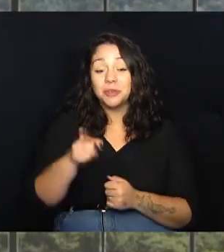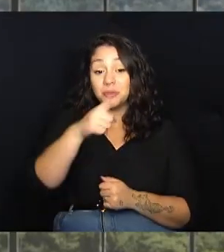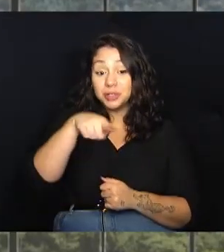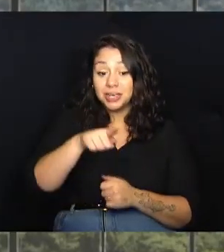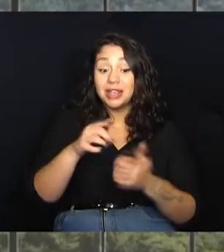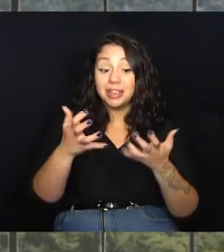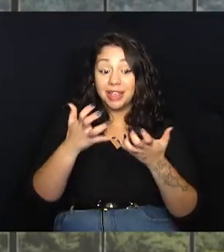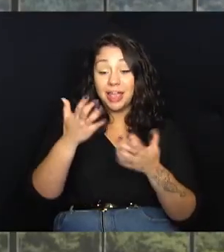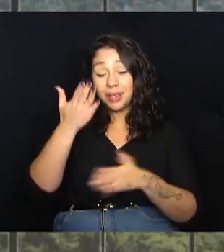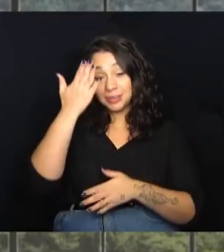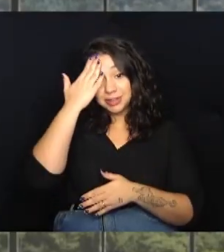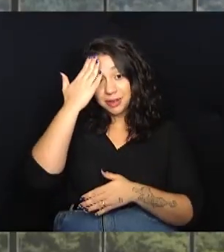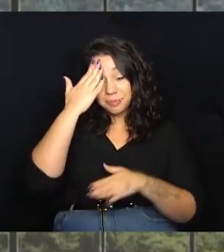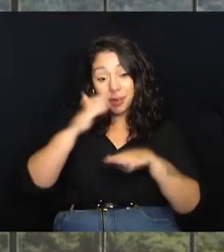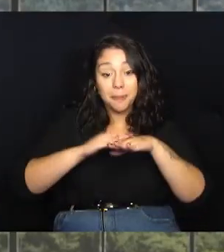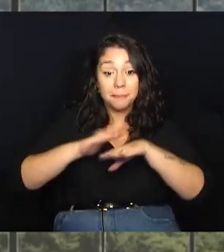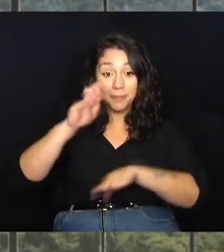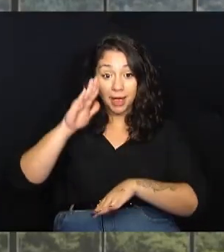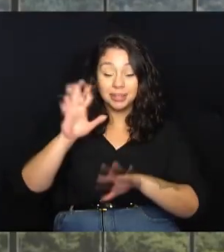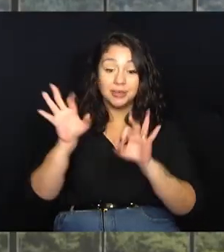mais,